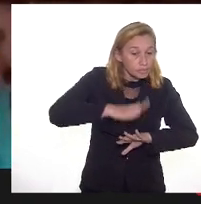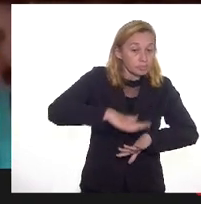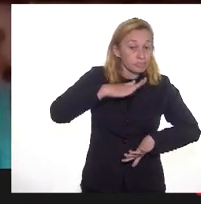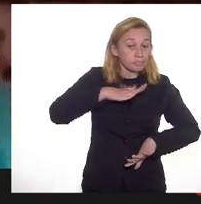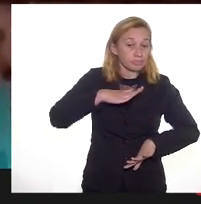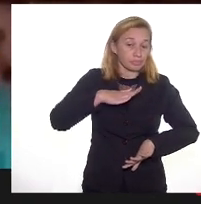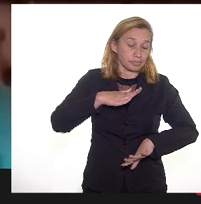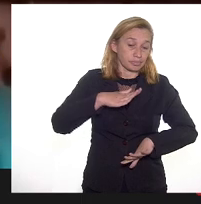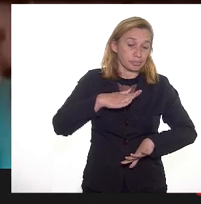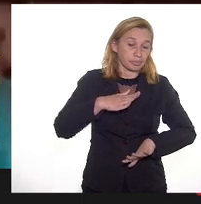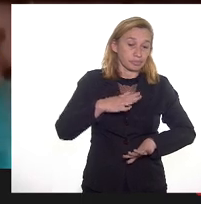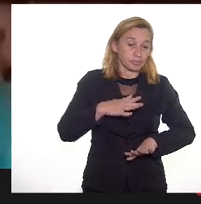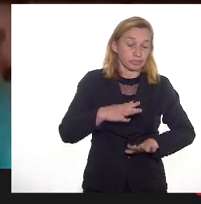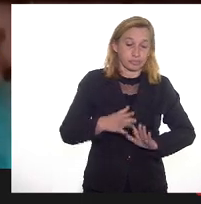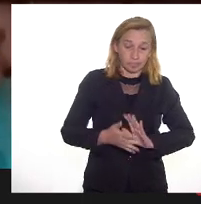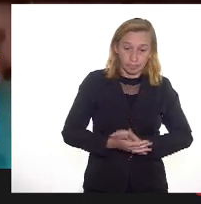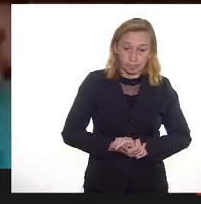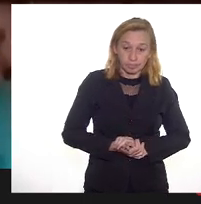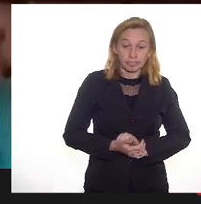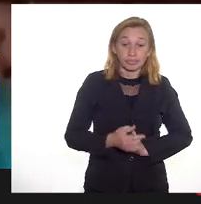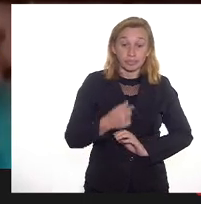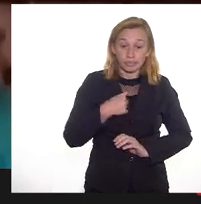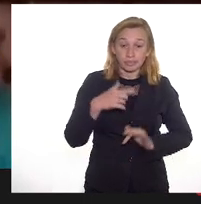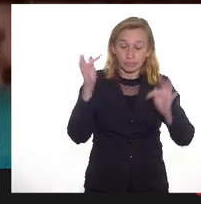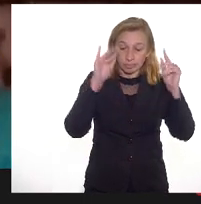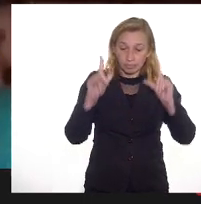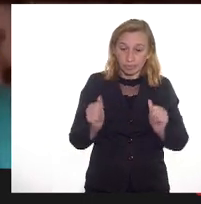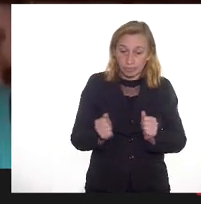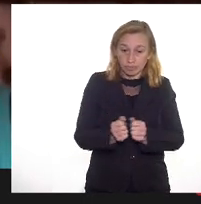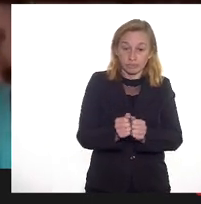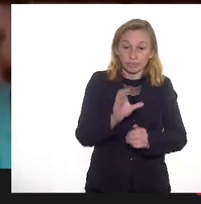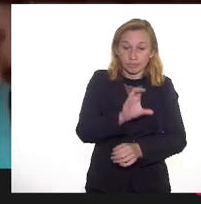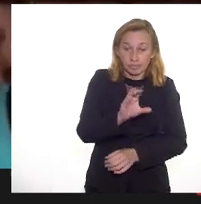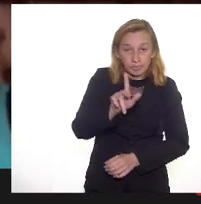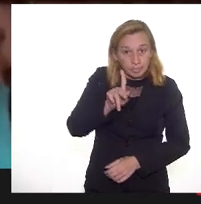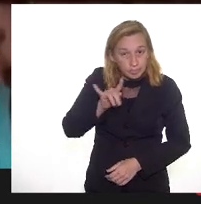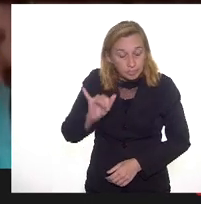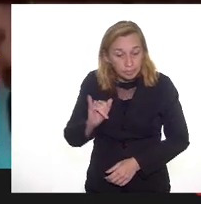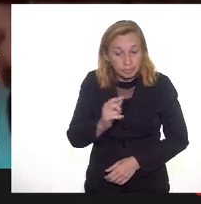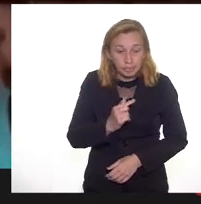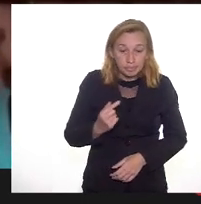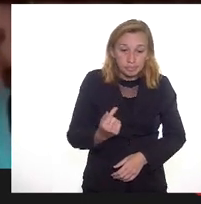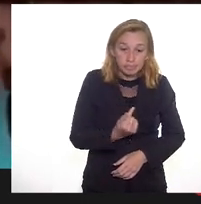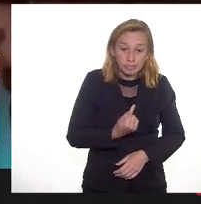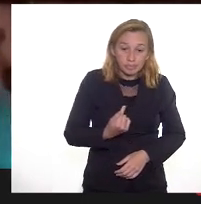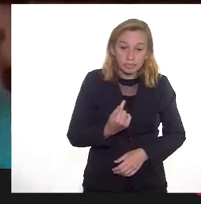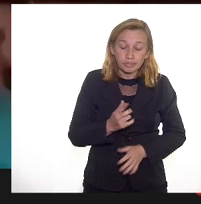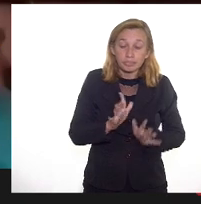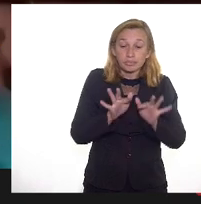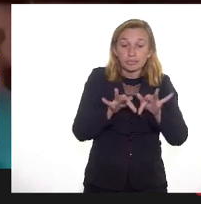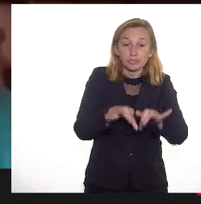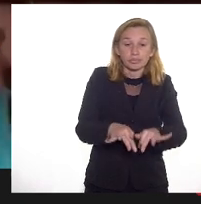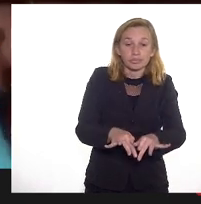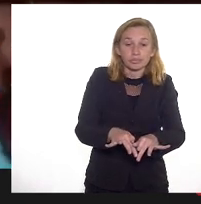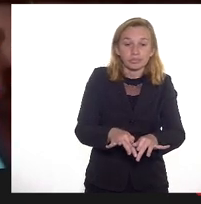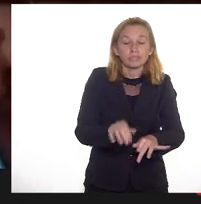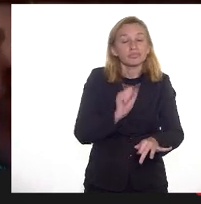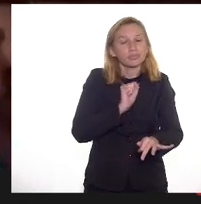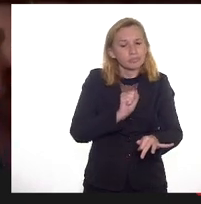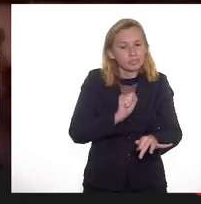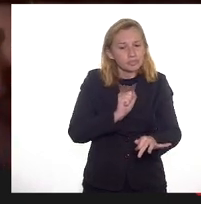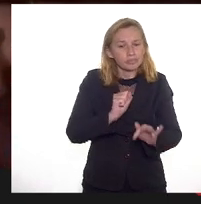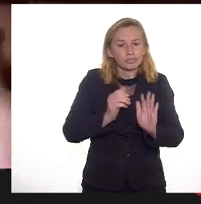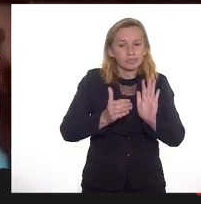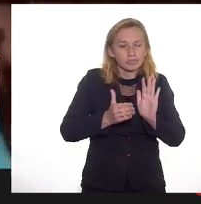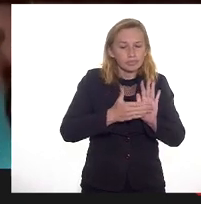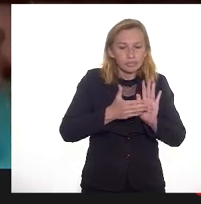animada de compor essa CPI, para que a gente, ao final, possa propor